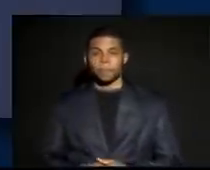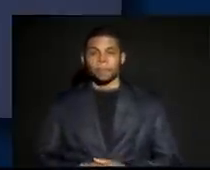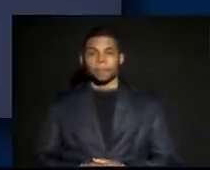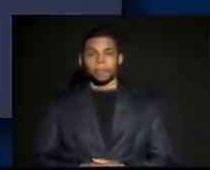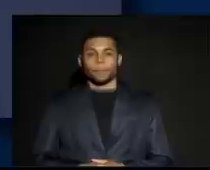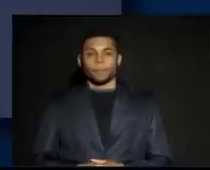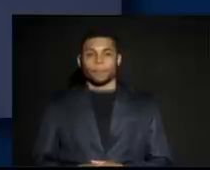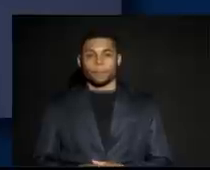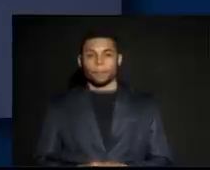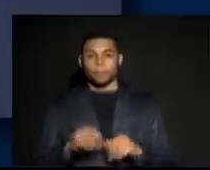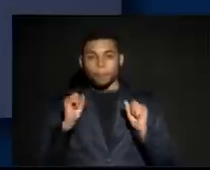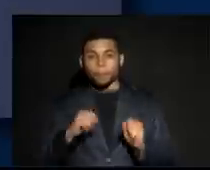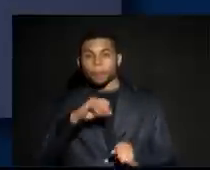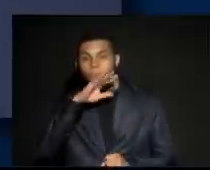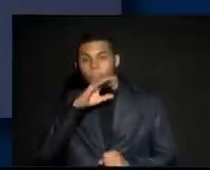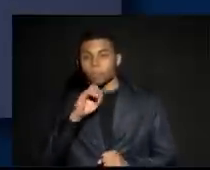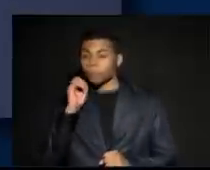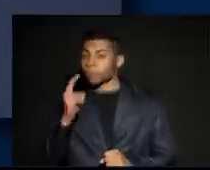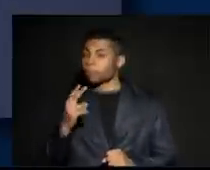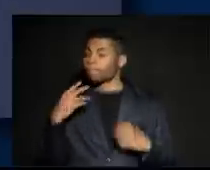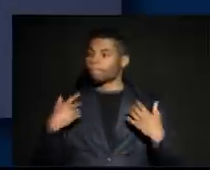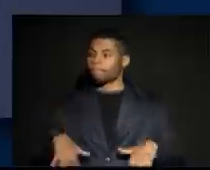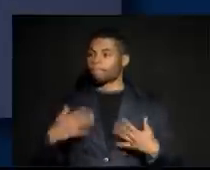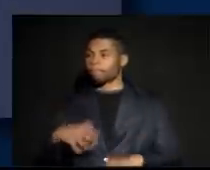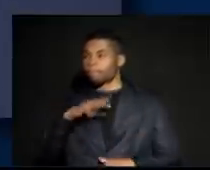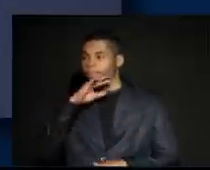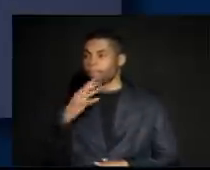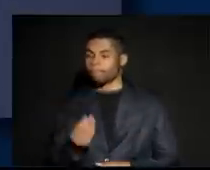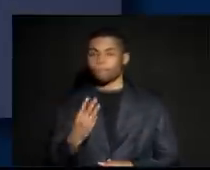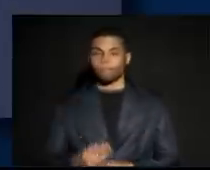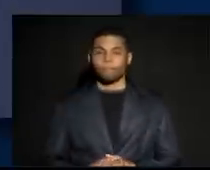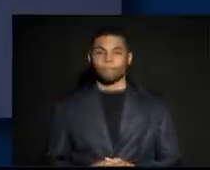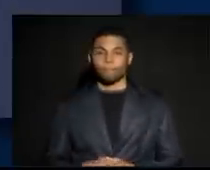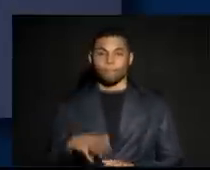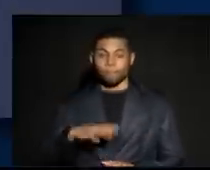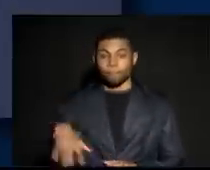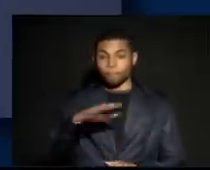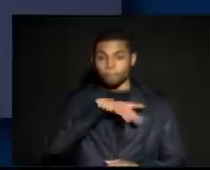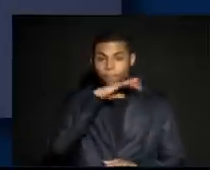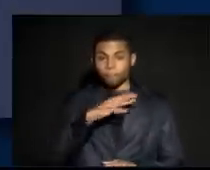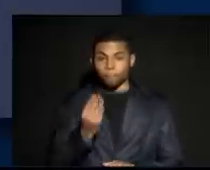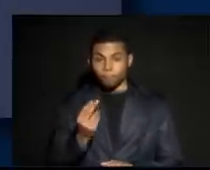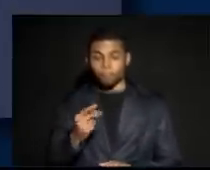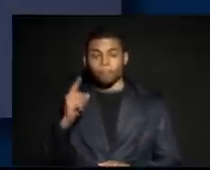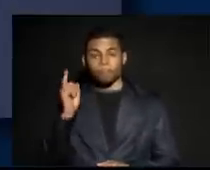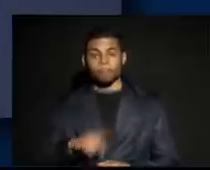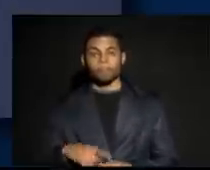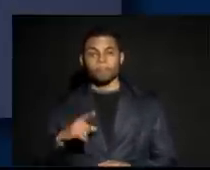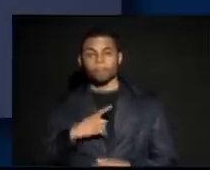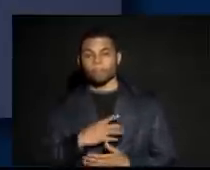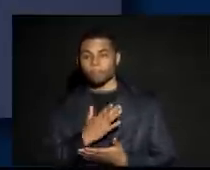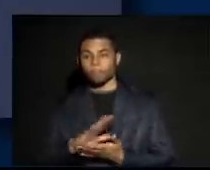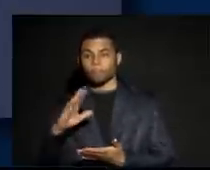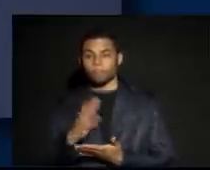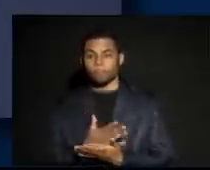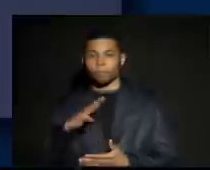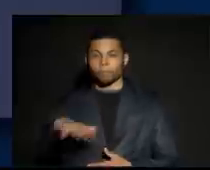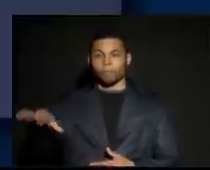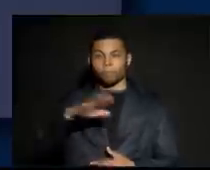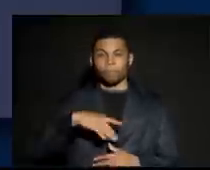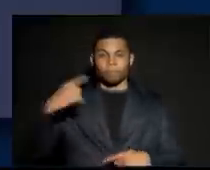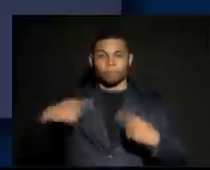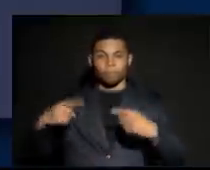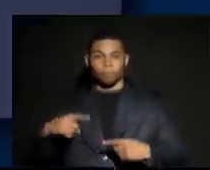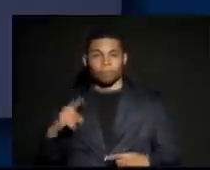ruim ou pode ser muito ruim né o salário muito ruim é ser essa divisão geopolítica